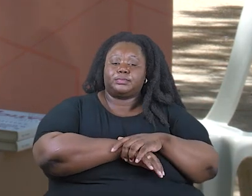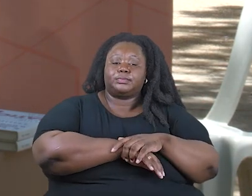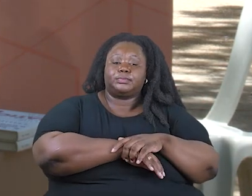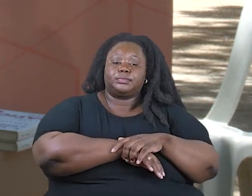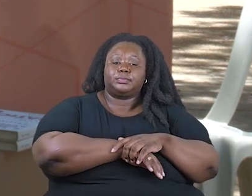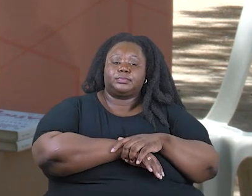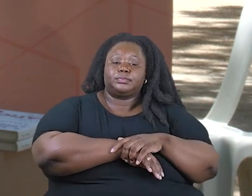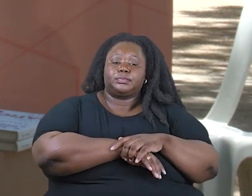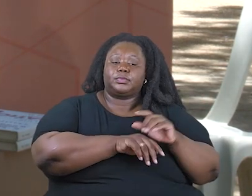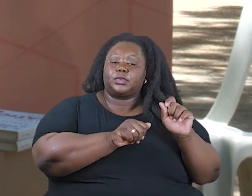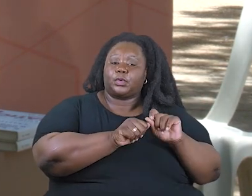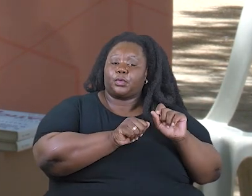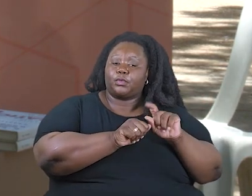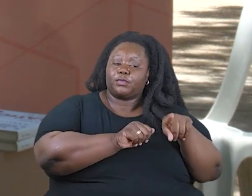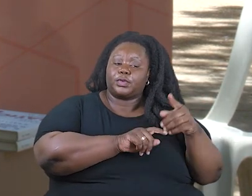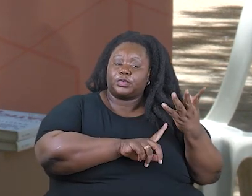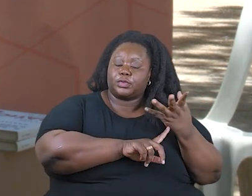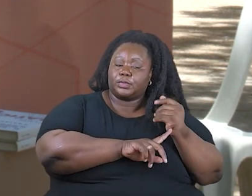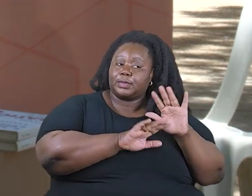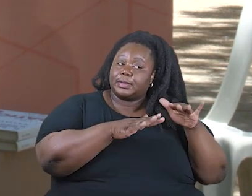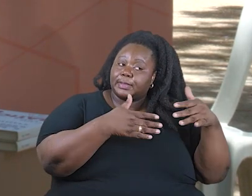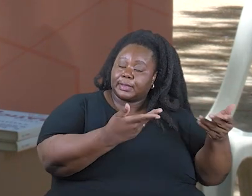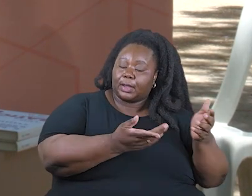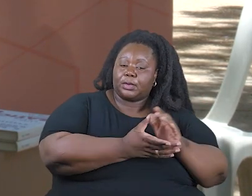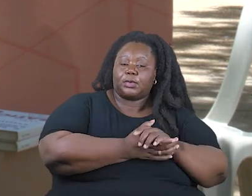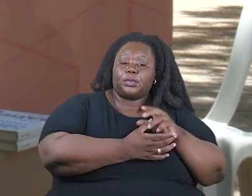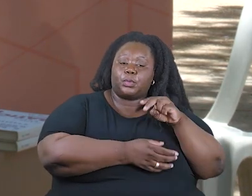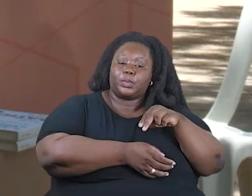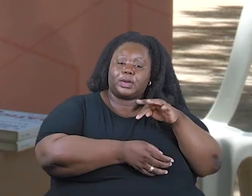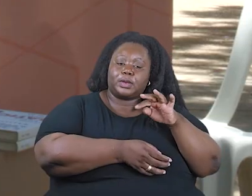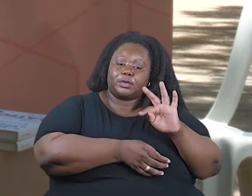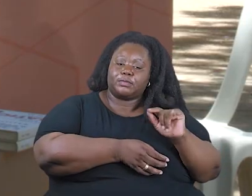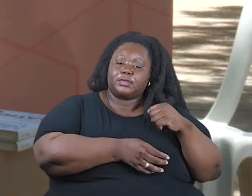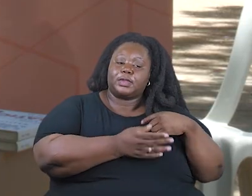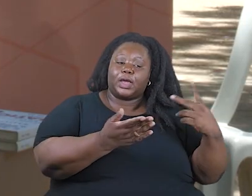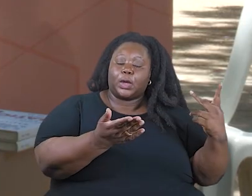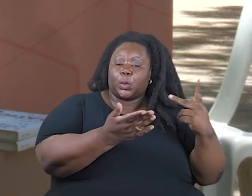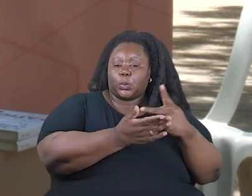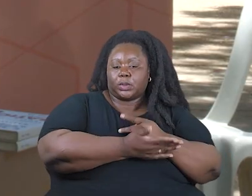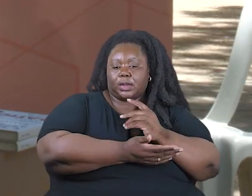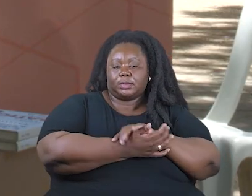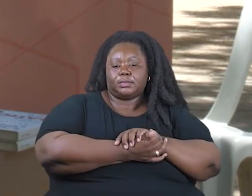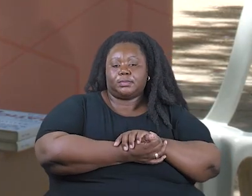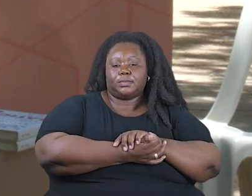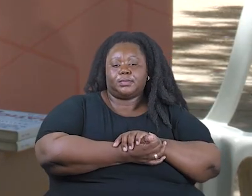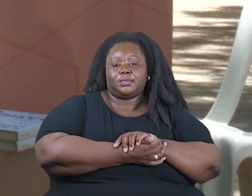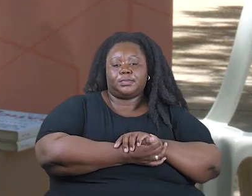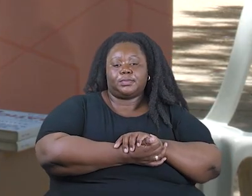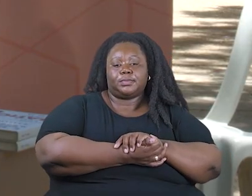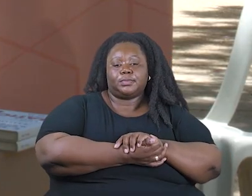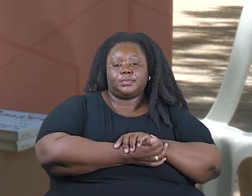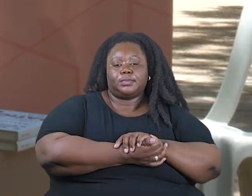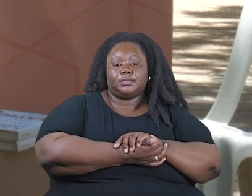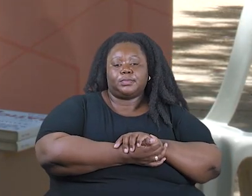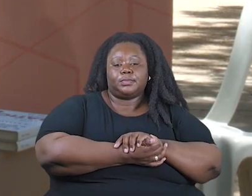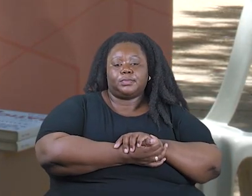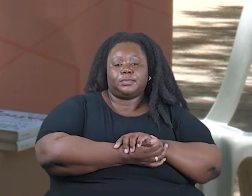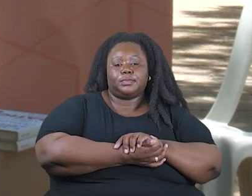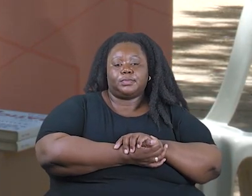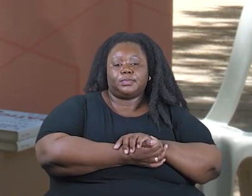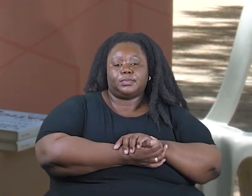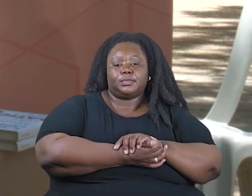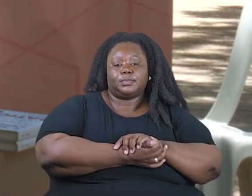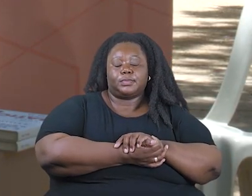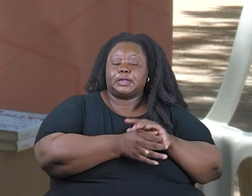essa produção desses artistas. E aí, então, o NFT ele vem nessa contramão. Ele vem trazendo a